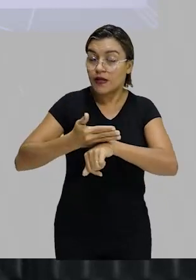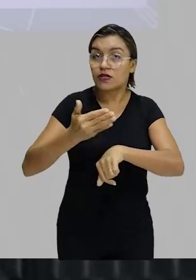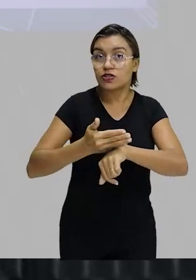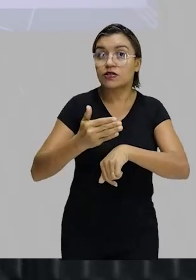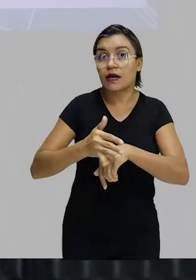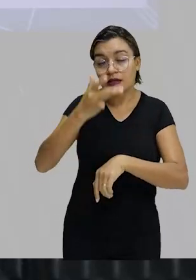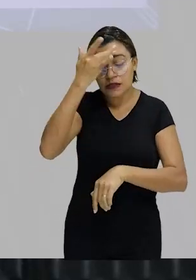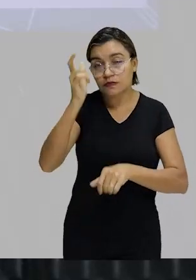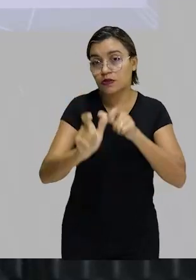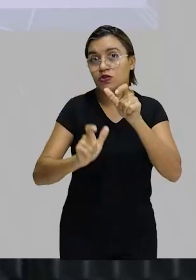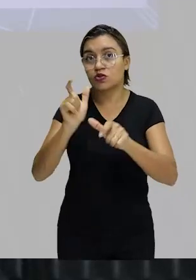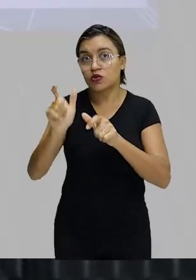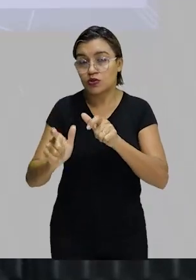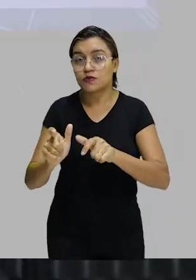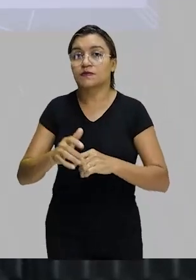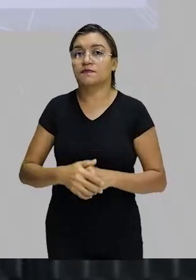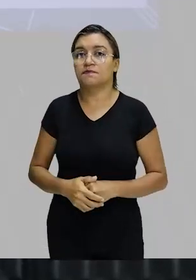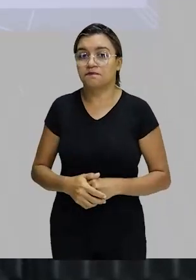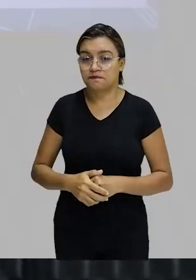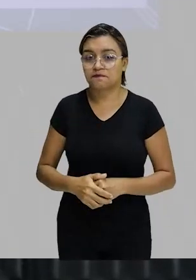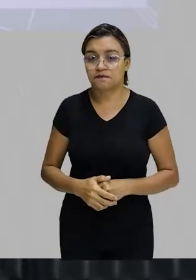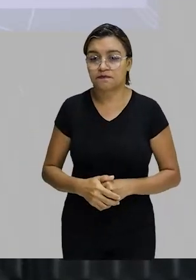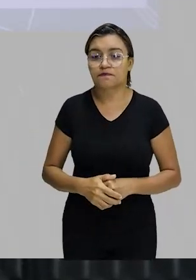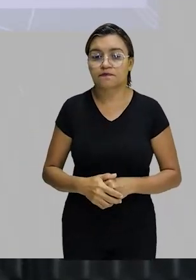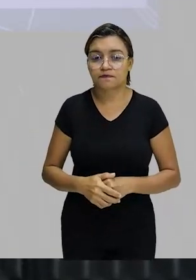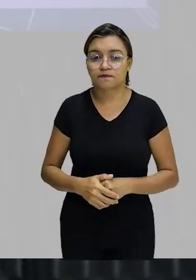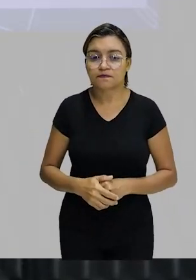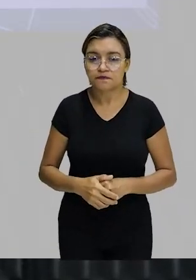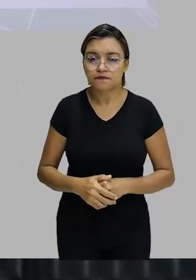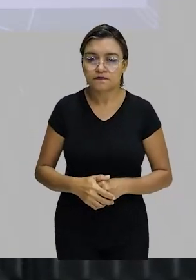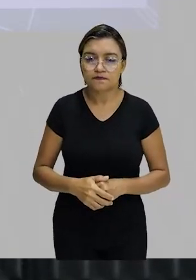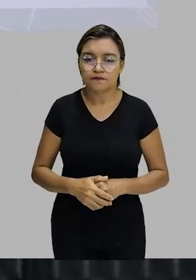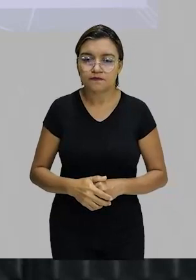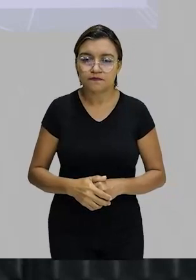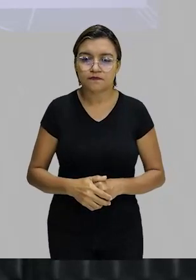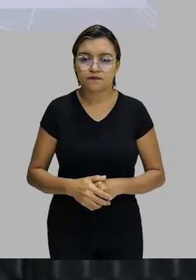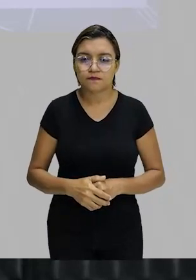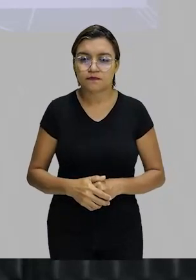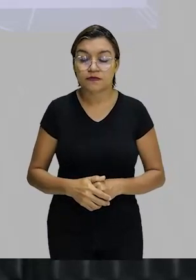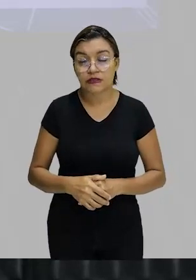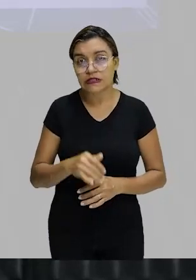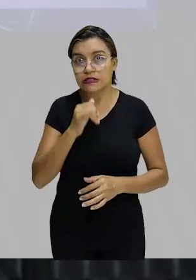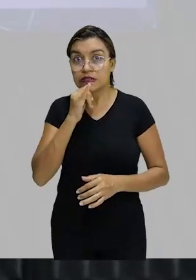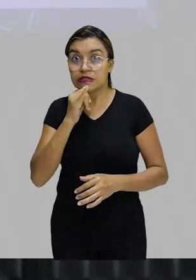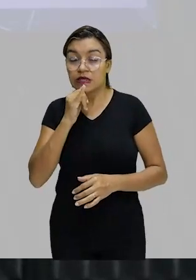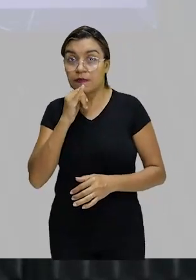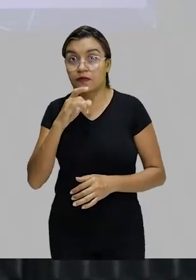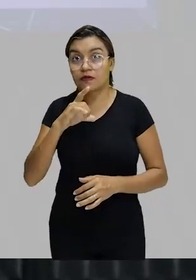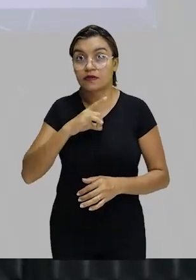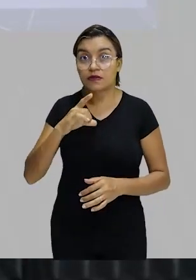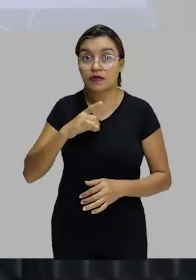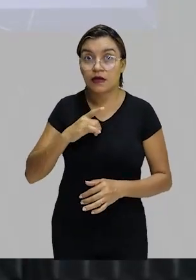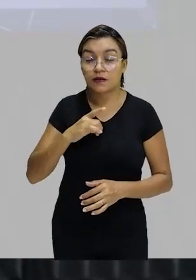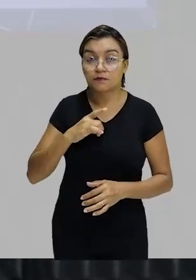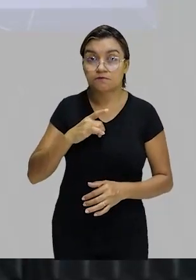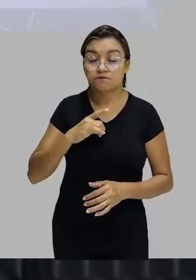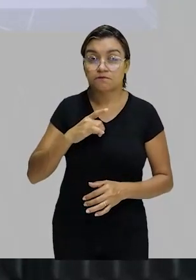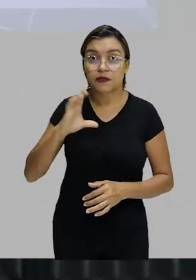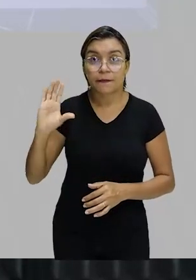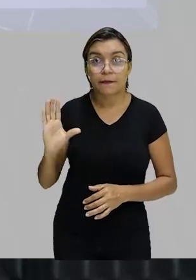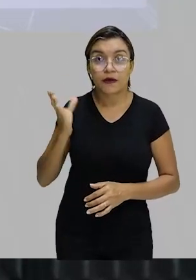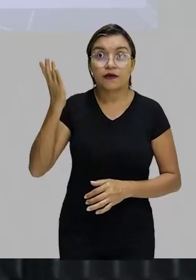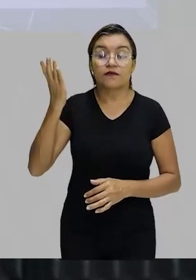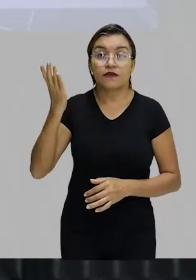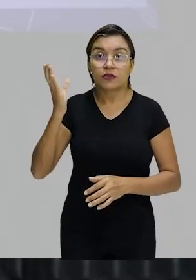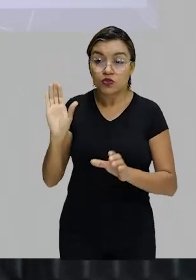a partir de identities and across the world. Tanto nós vamos ver manifestações populares em